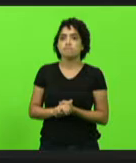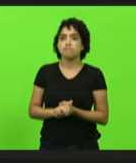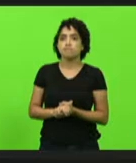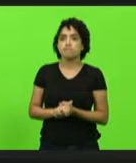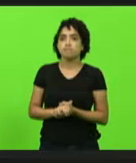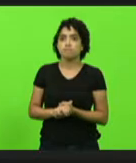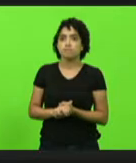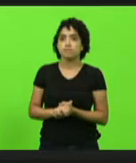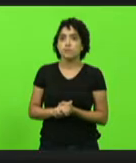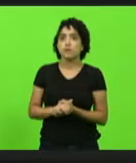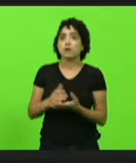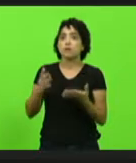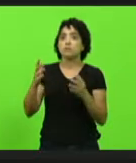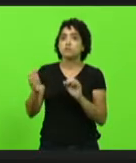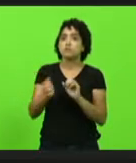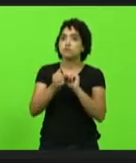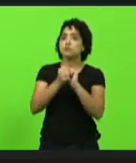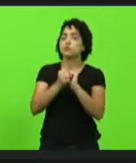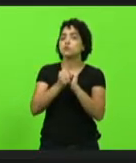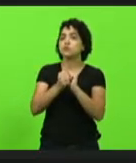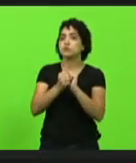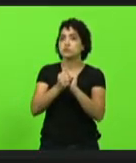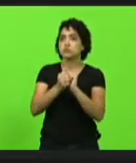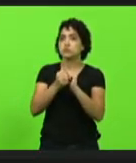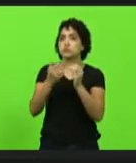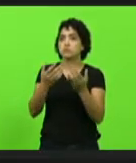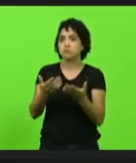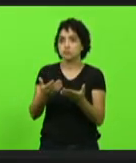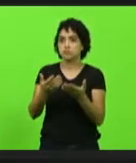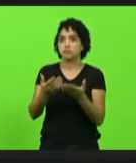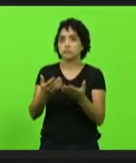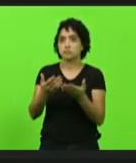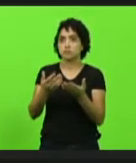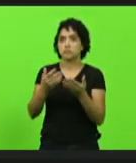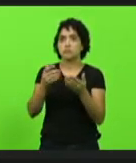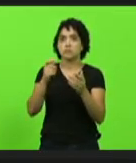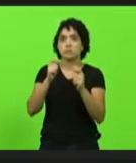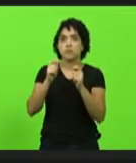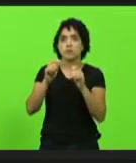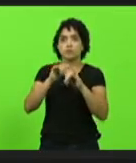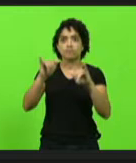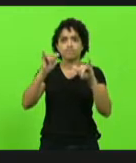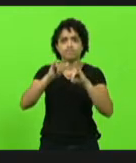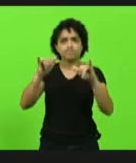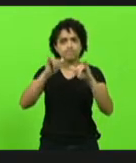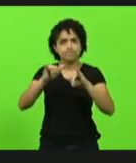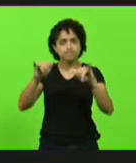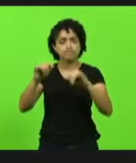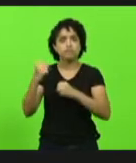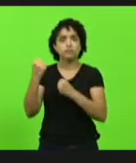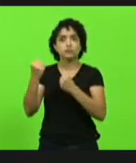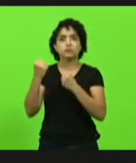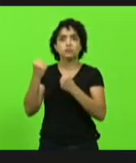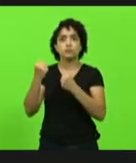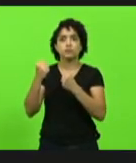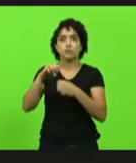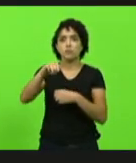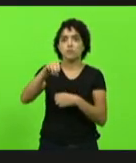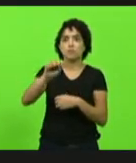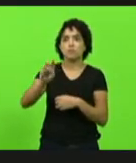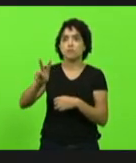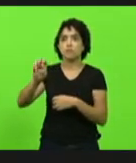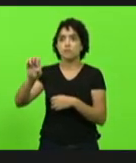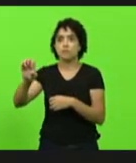porque veio se juntar a nós. Nós temos uma imprensa muito forte na nossa região da AMAV. A AMAV é a